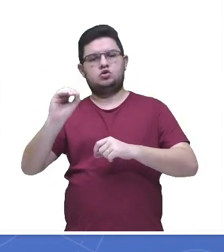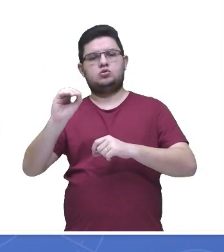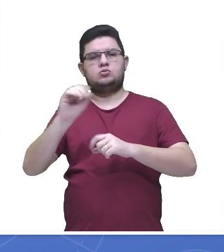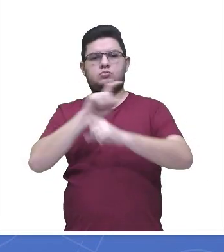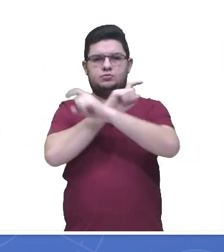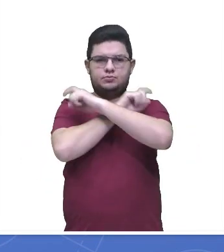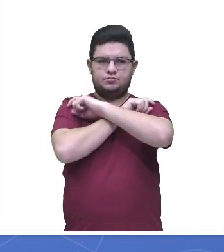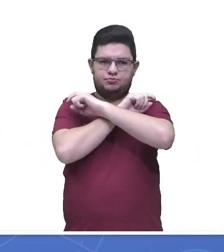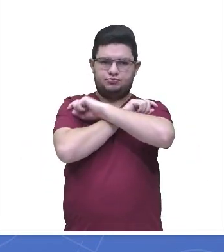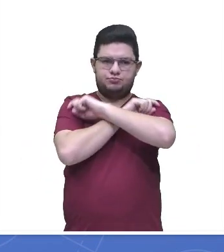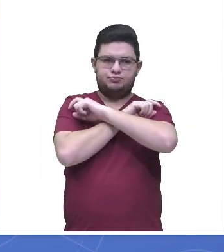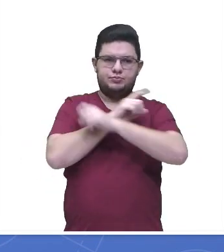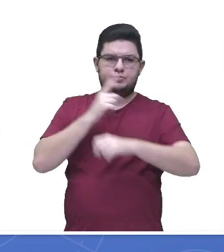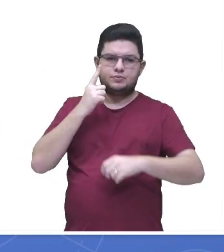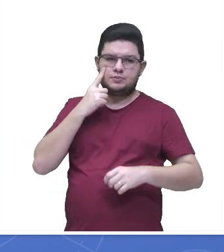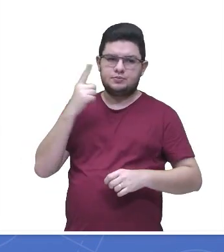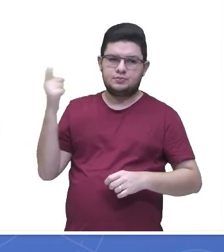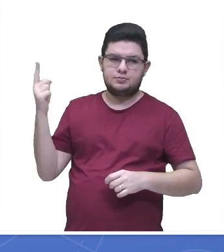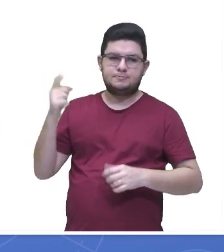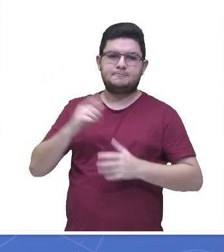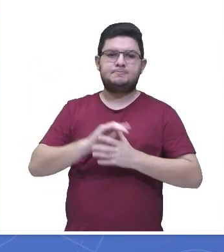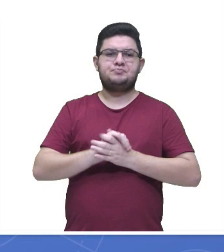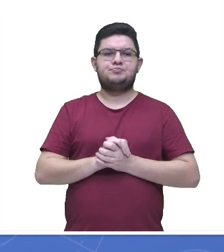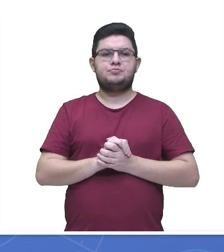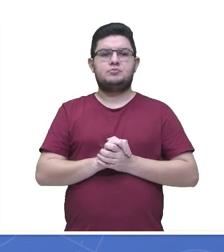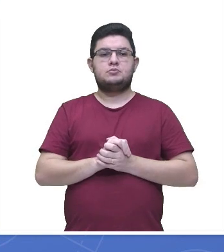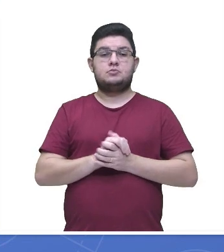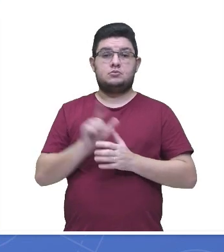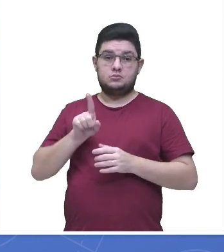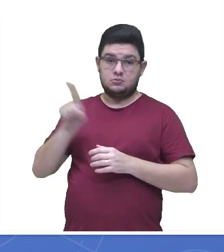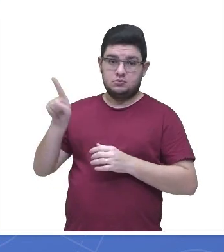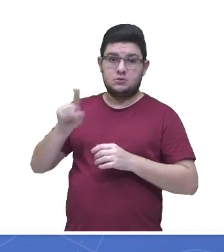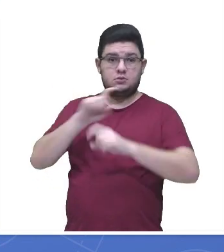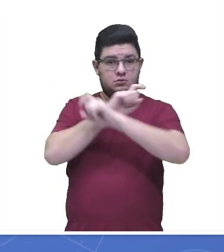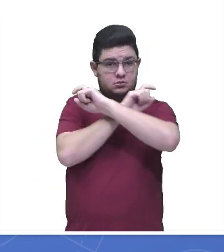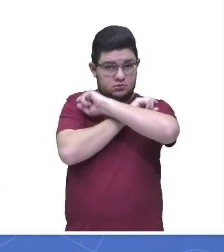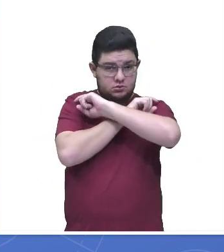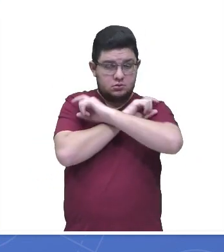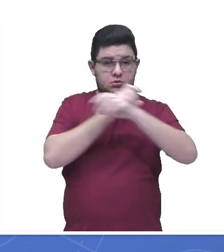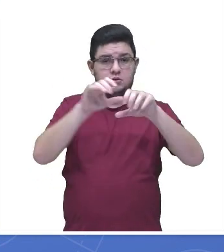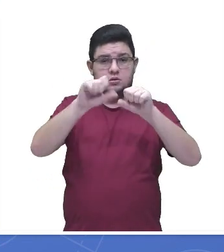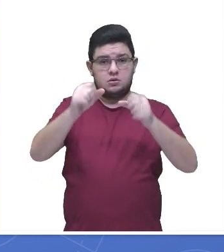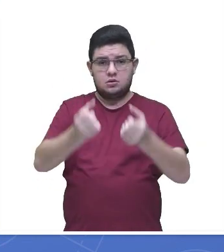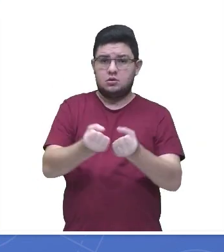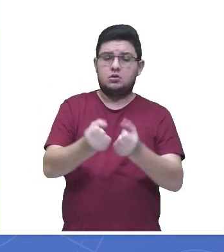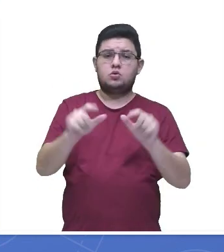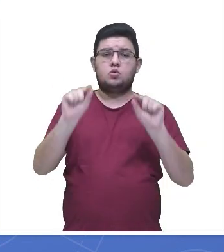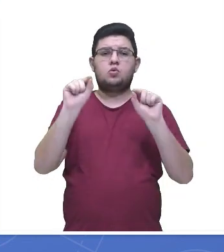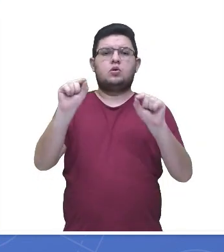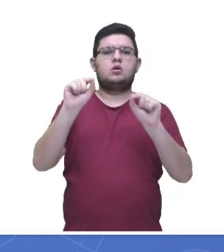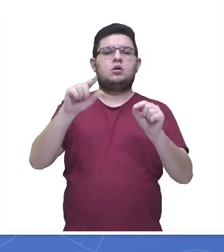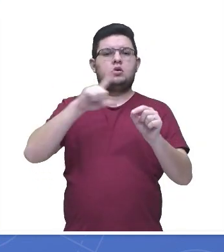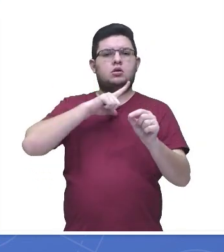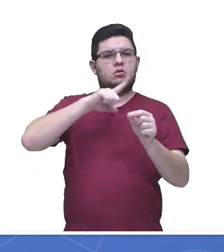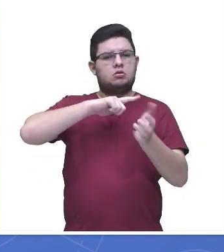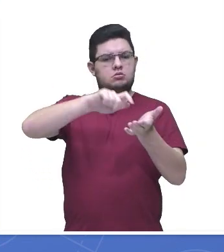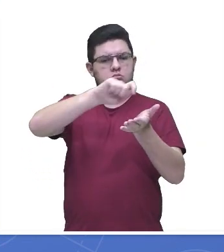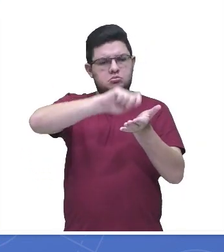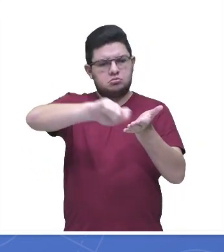Egito. Egito. A arte egípcia, por um lado, é marcado pela escrita avançada e